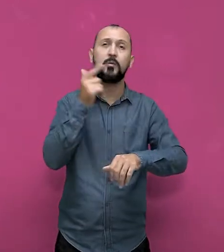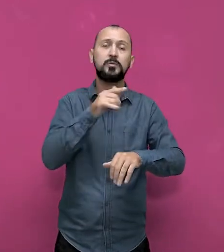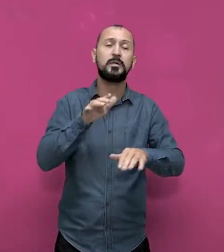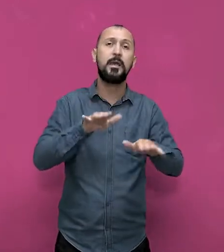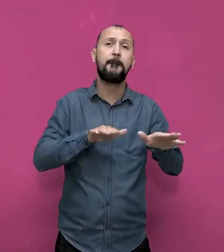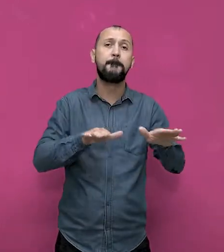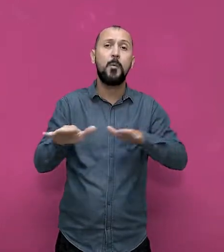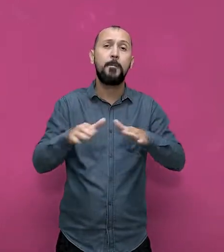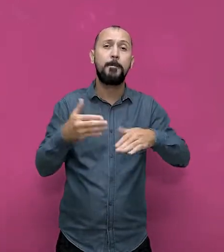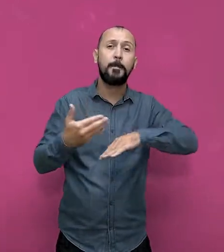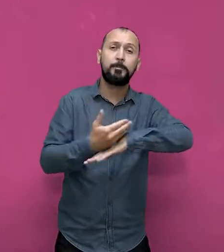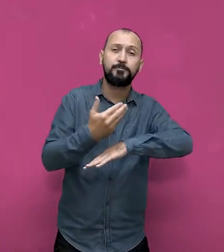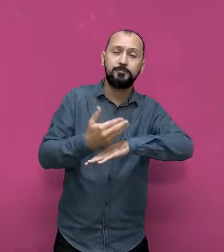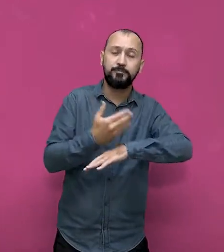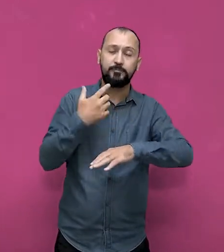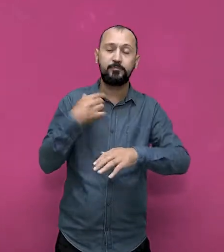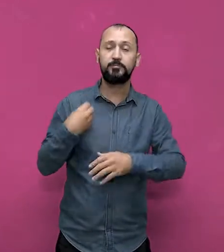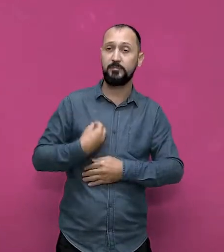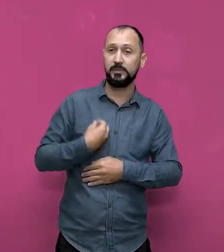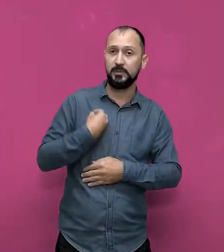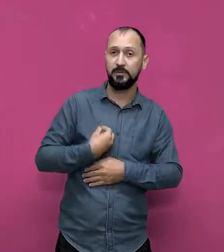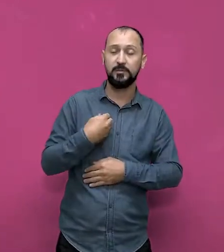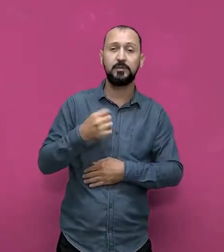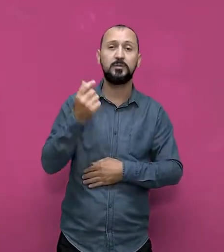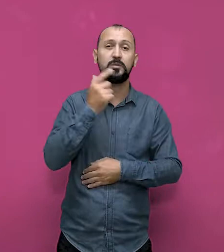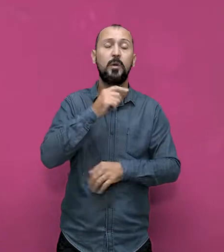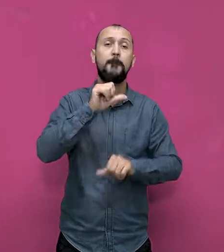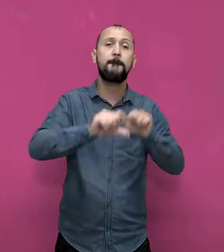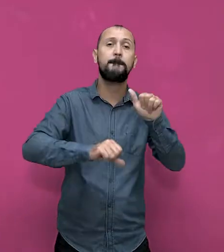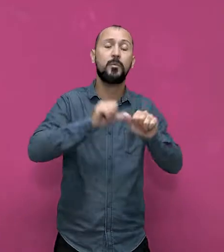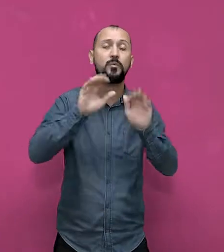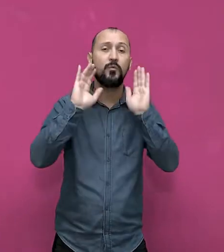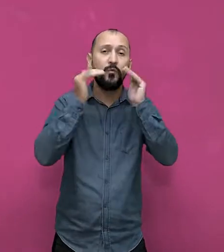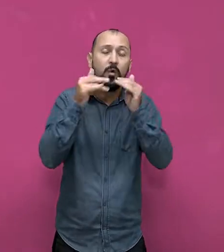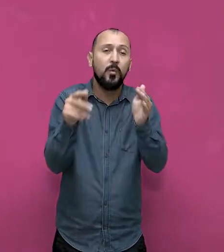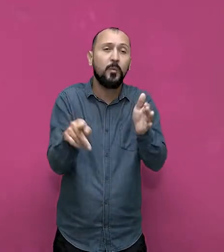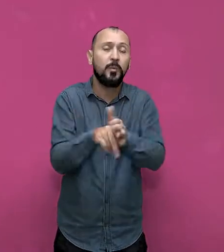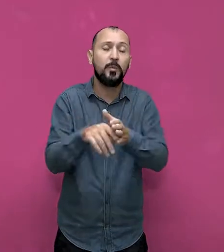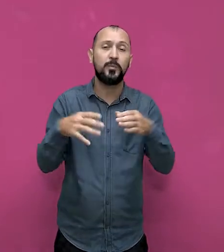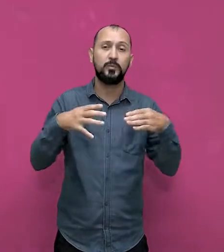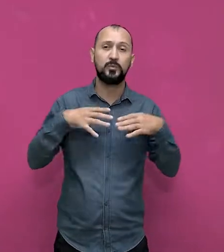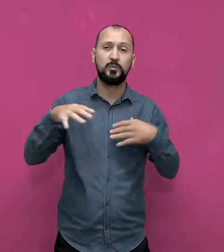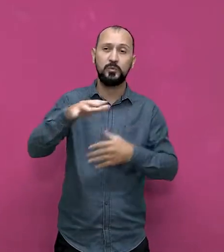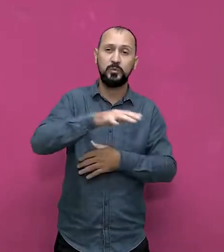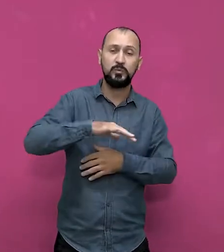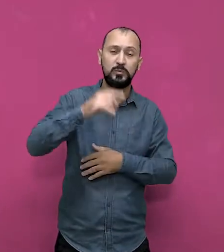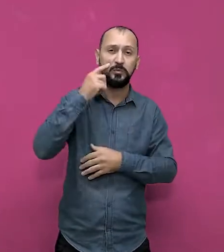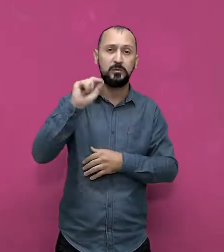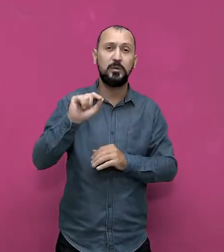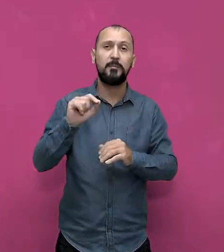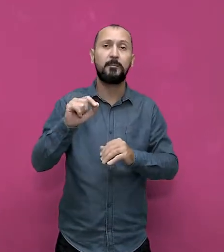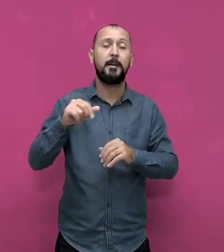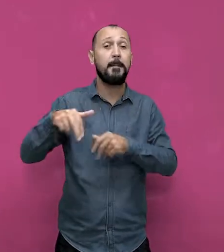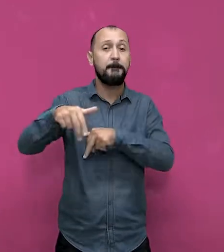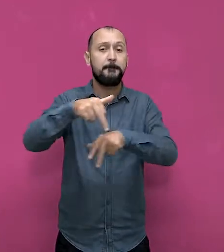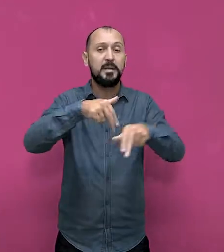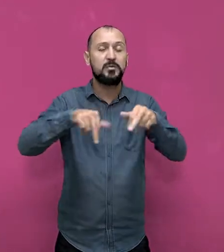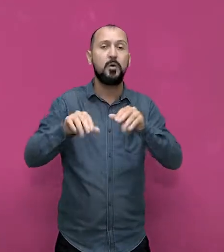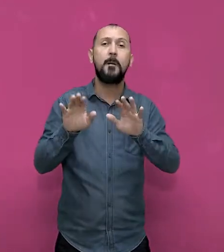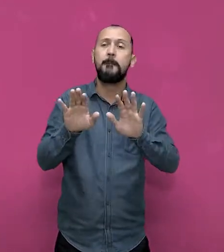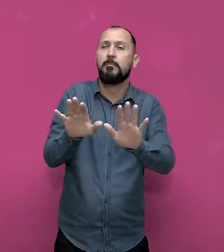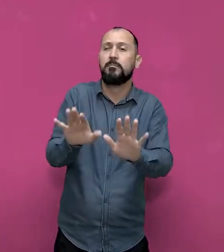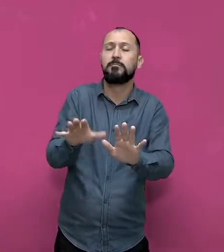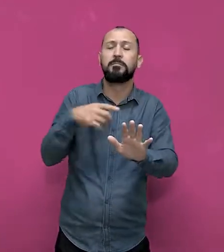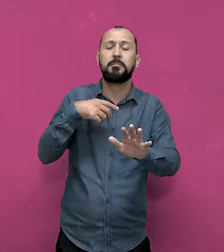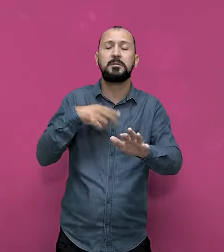de mobilidade ativa principalmente, onde a gente muda um pouquinho o foco ali no centro de vias mais para as pessoas